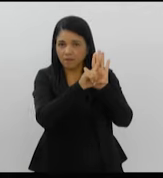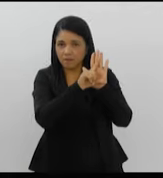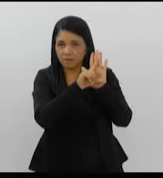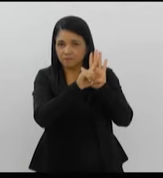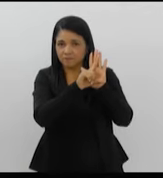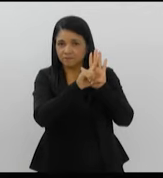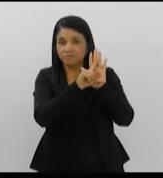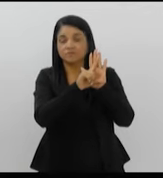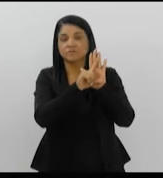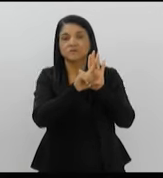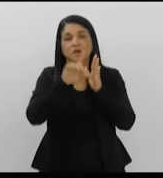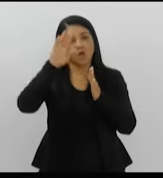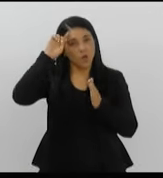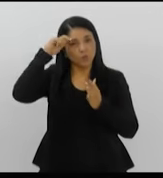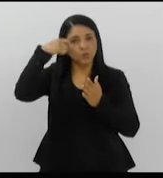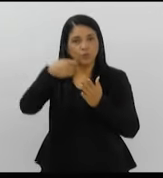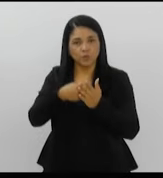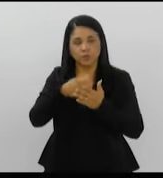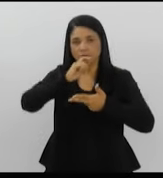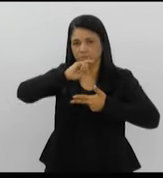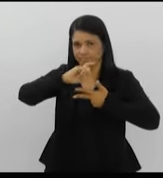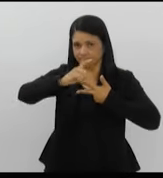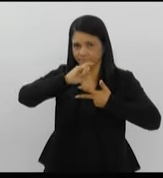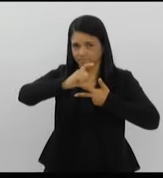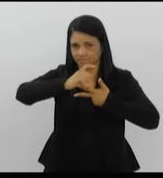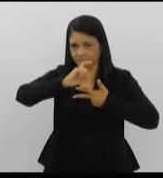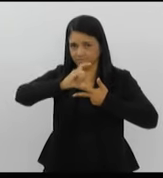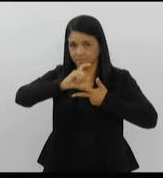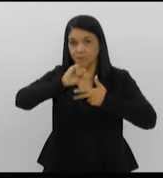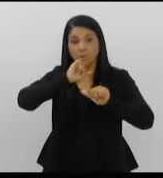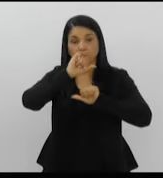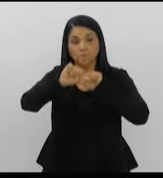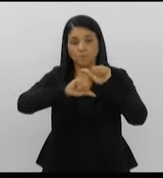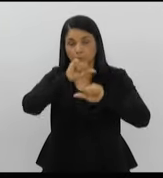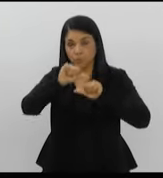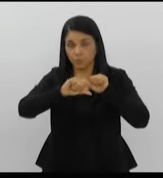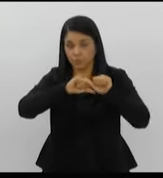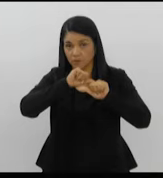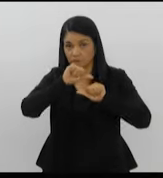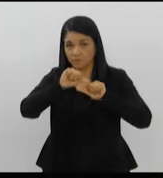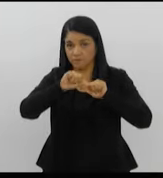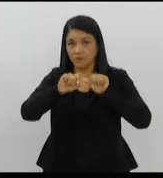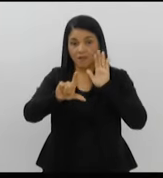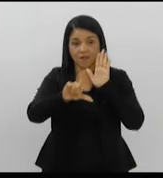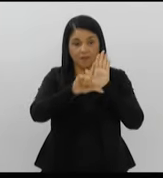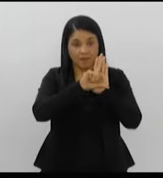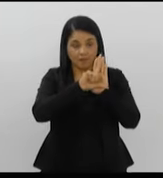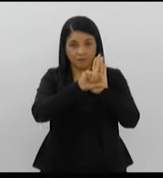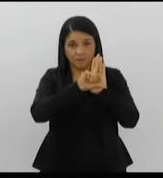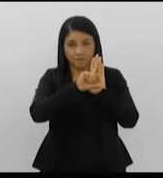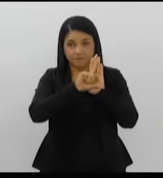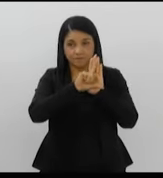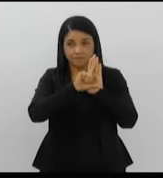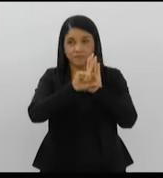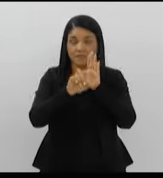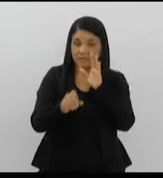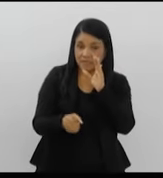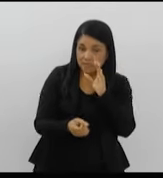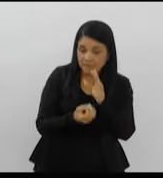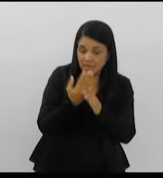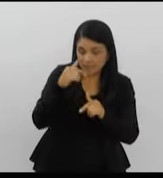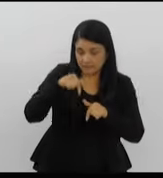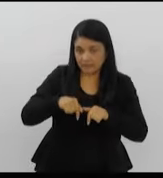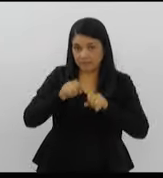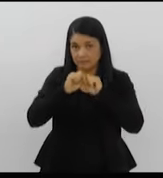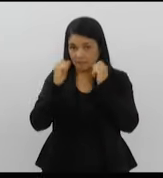é de autoria do Poder Executivo, que altera exatamente uma legislação criada nessa